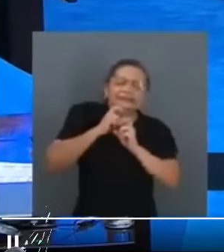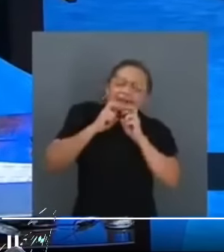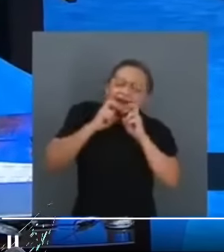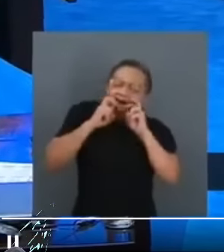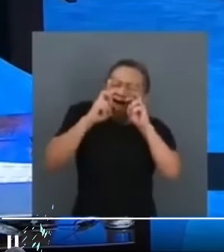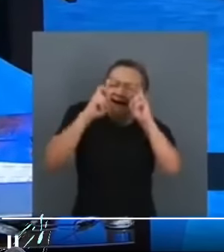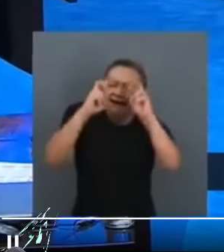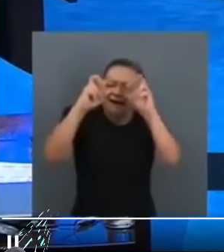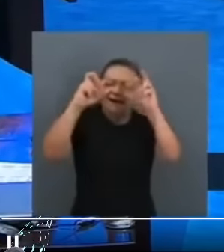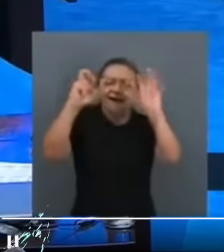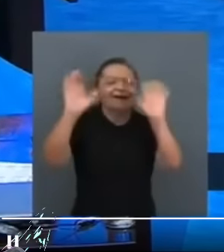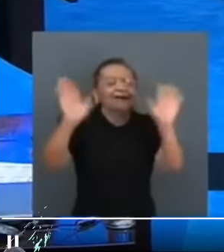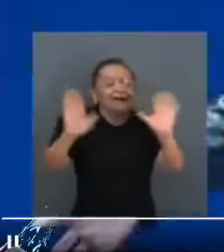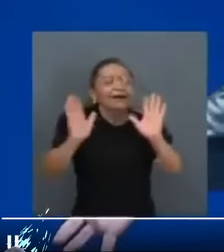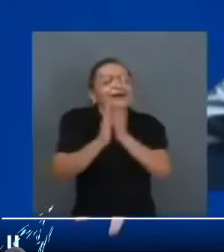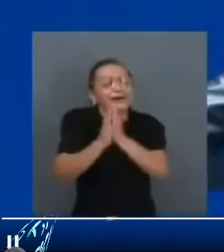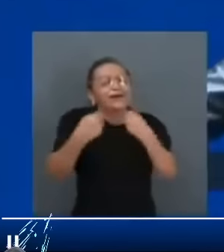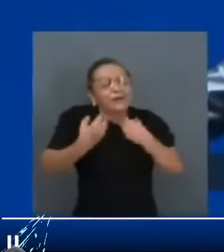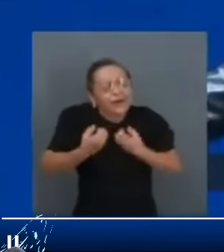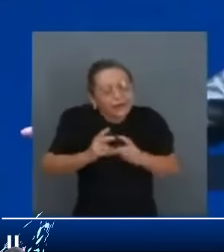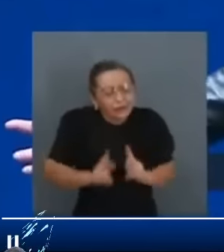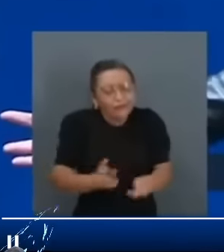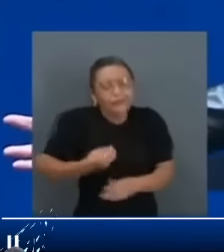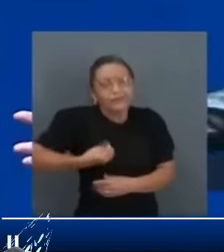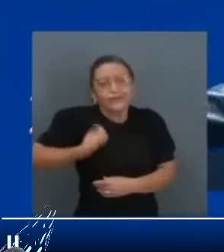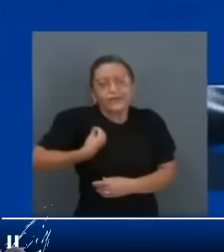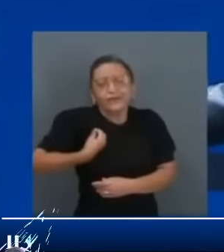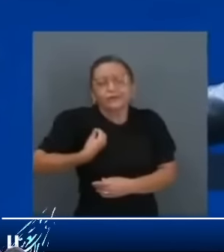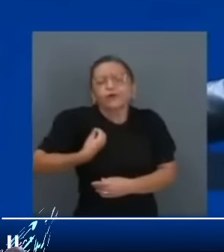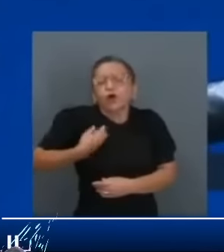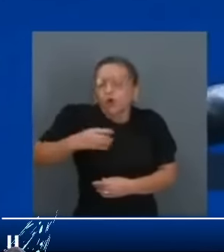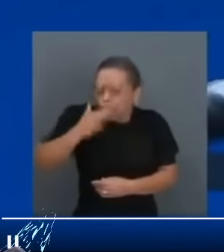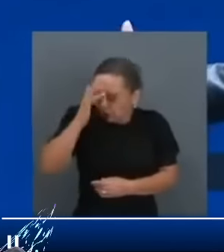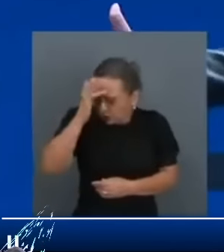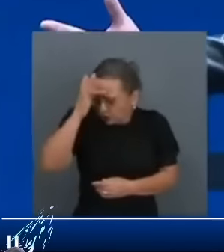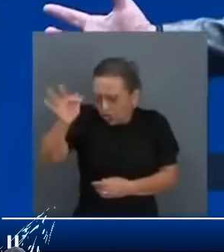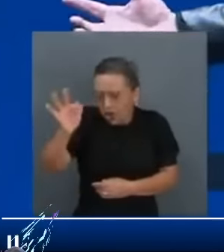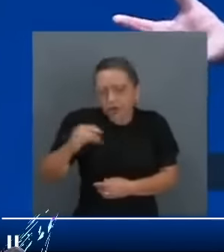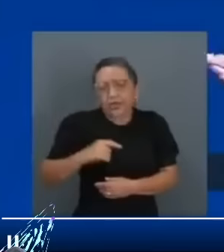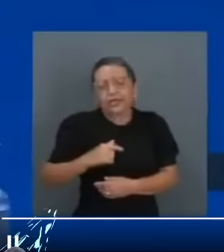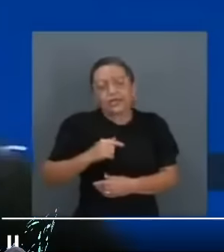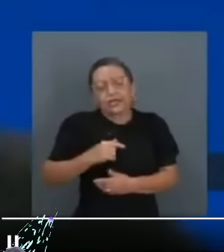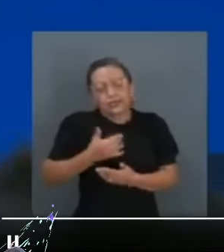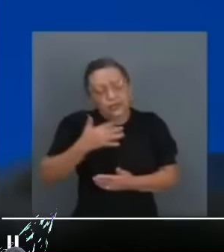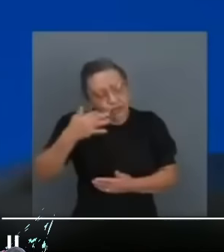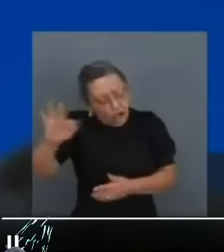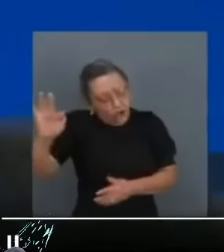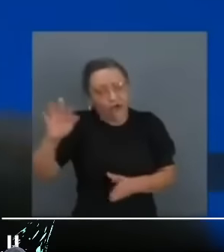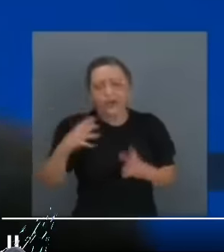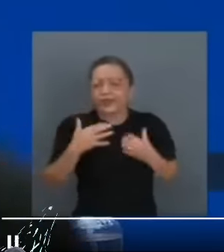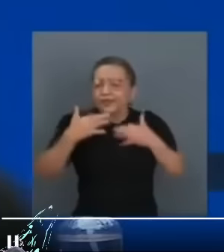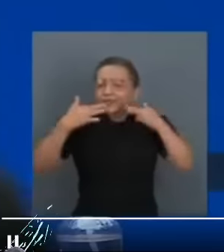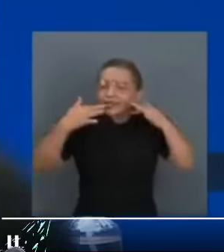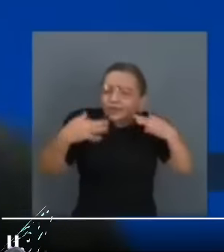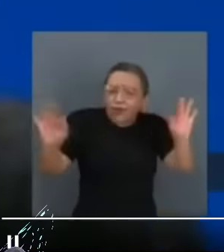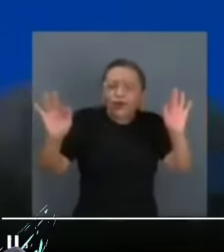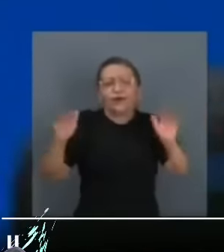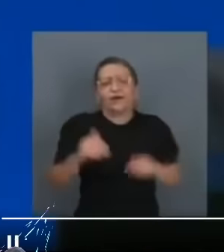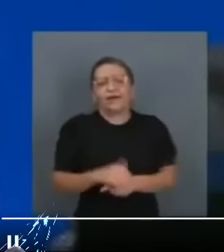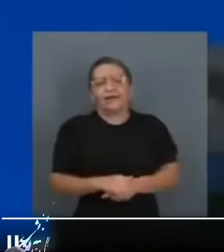aí e uma discussão que pode levar para a perder os poucos direitos que que ainda tem